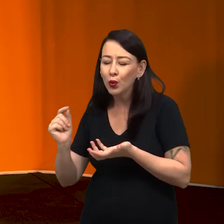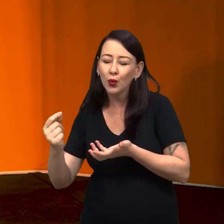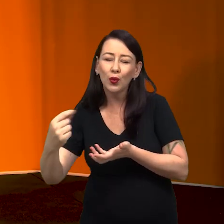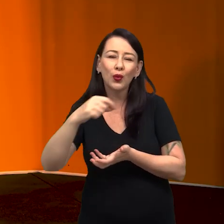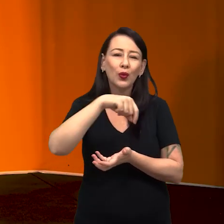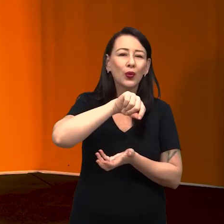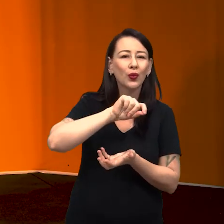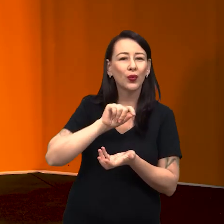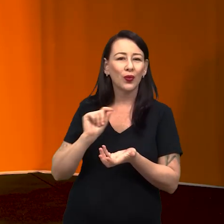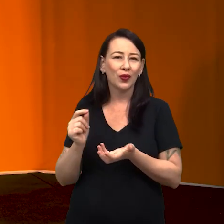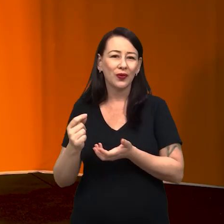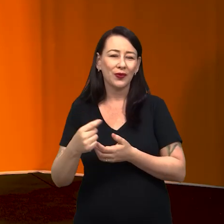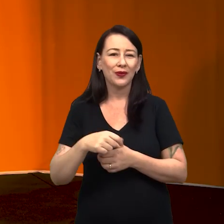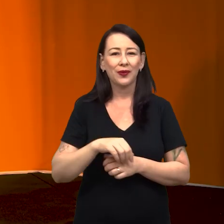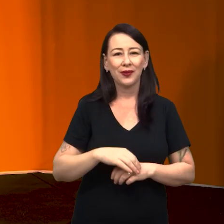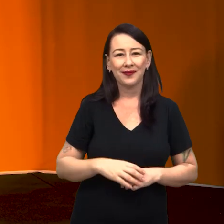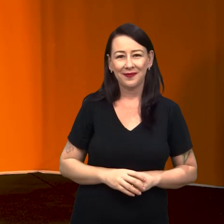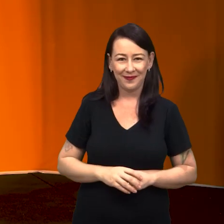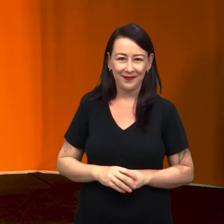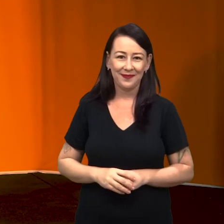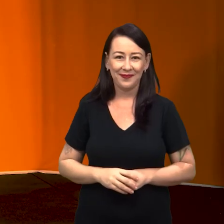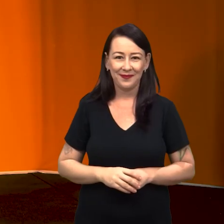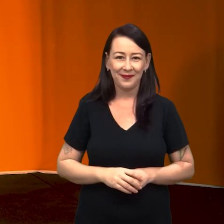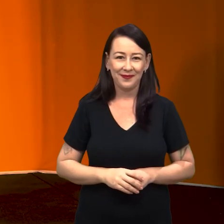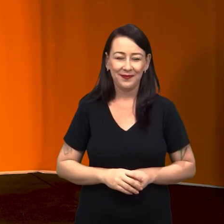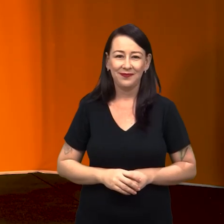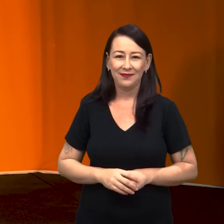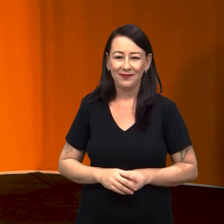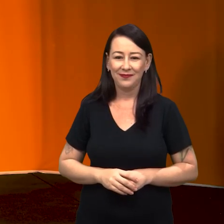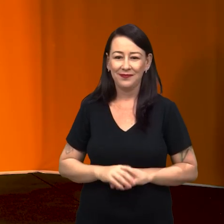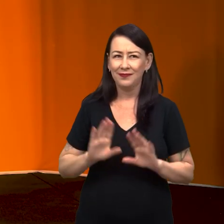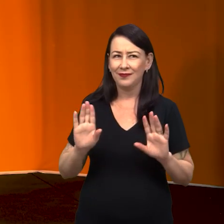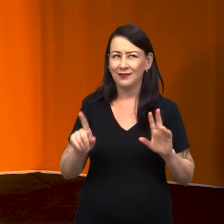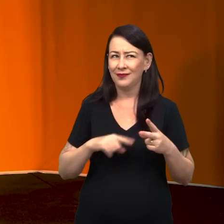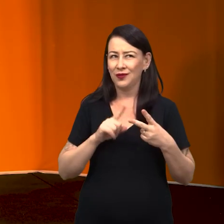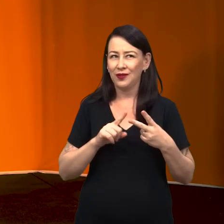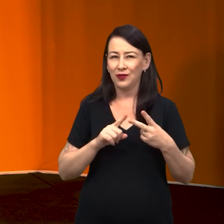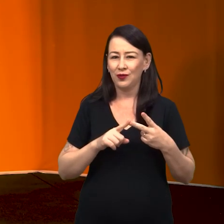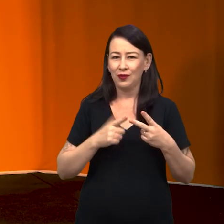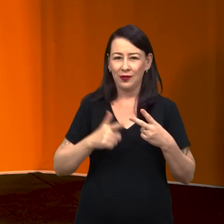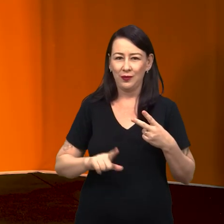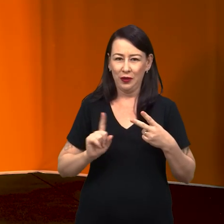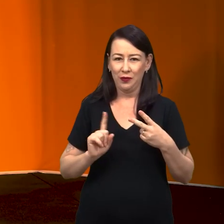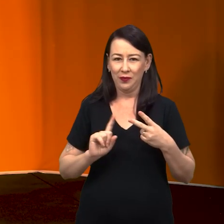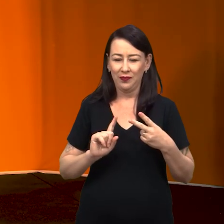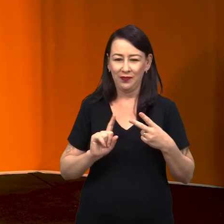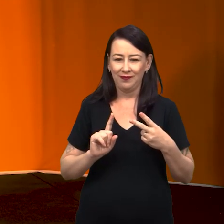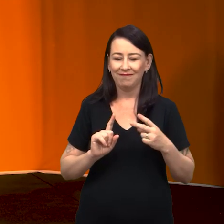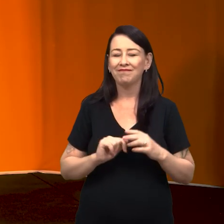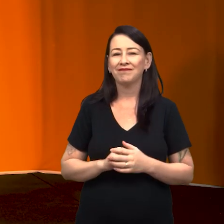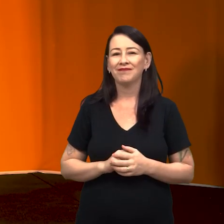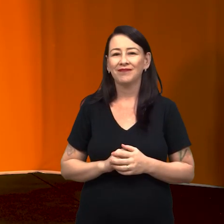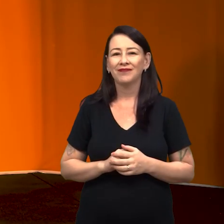Senhora Santana ao redor do mundo. O segundo verso não repete, a gente só